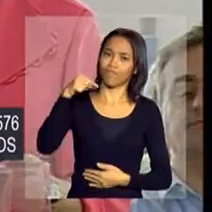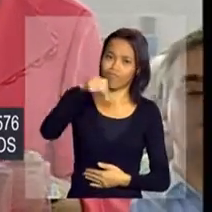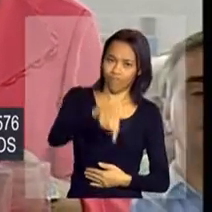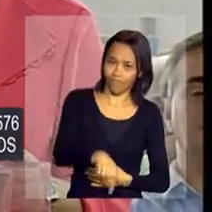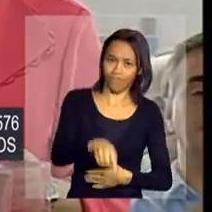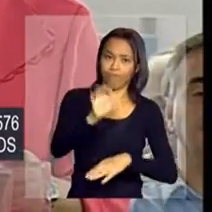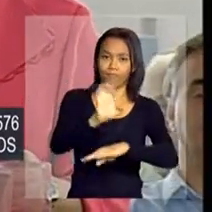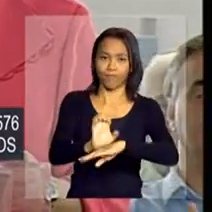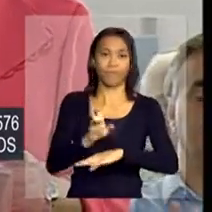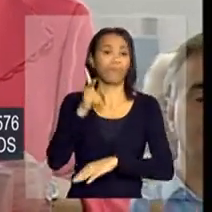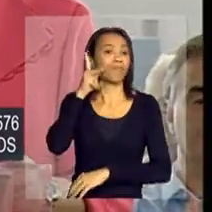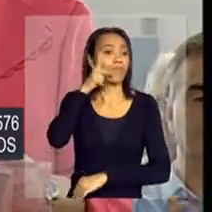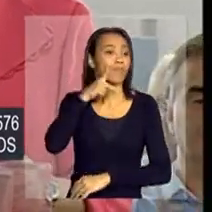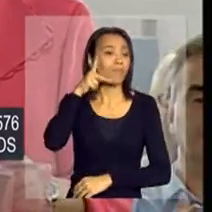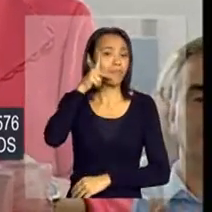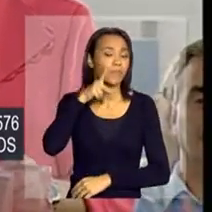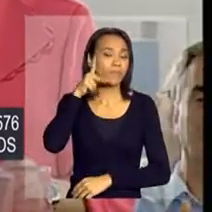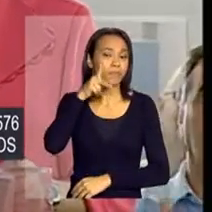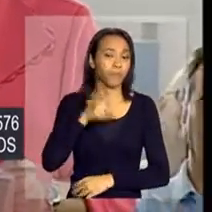Eu